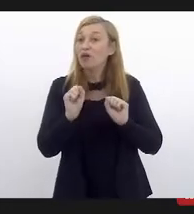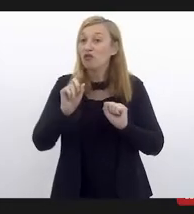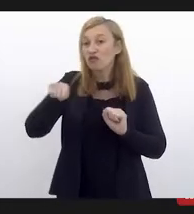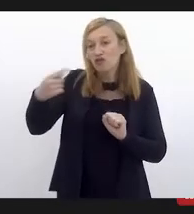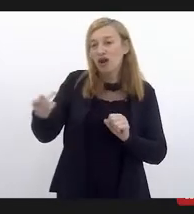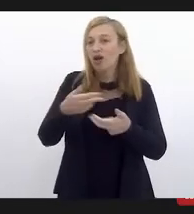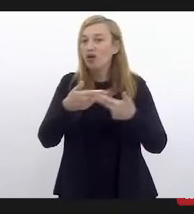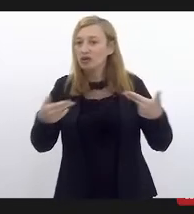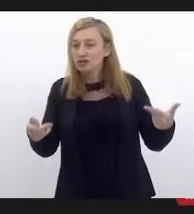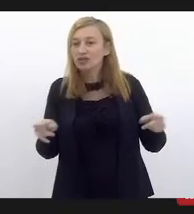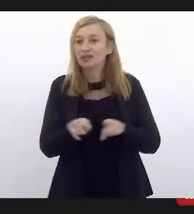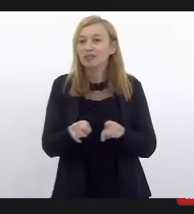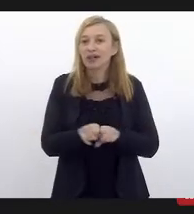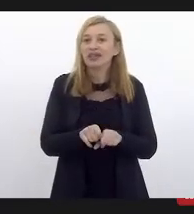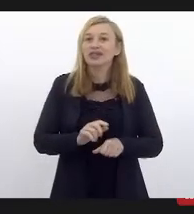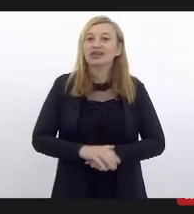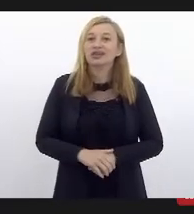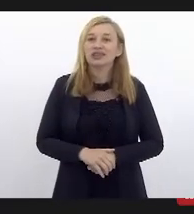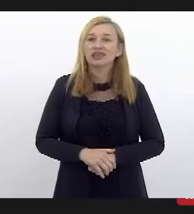coisas também.